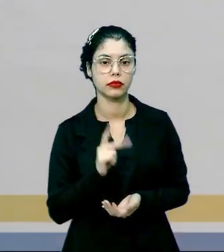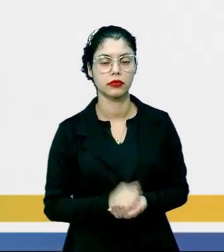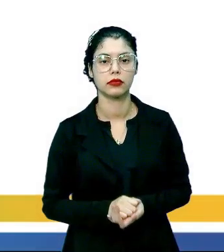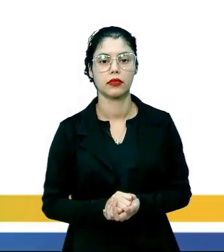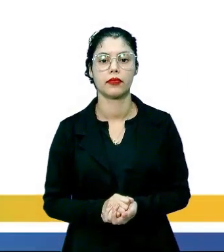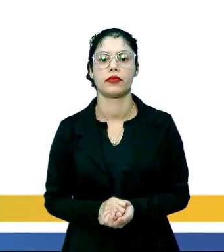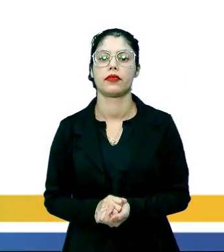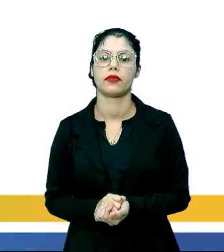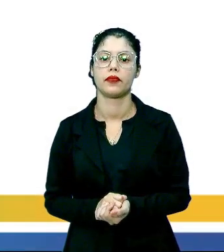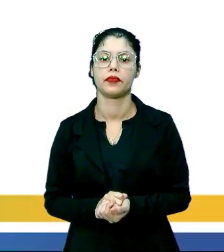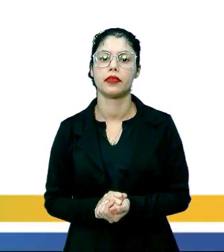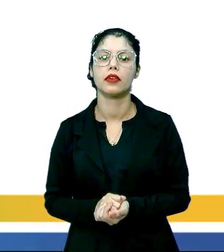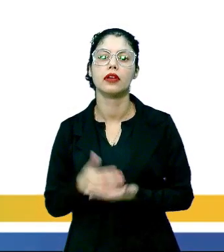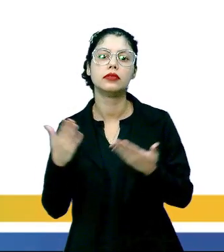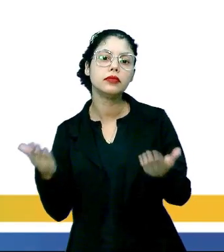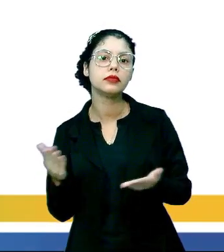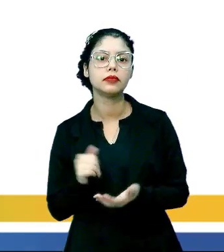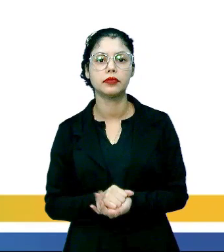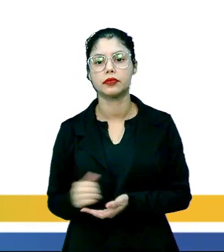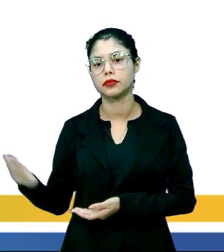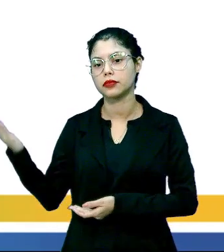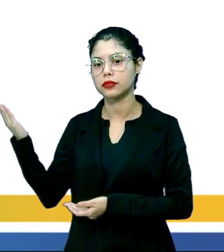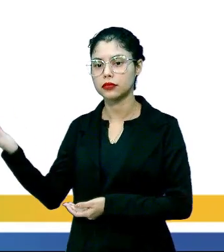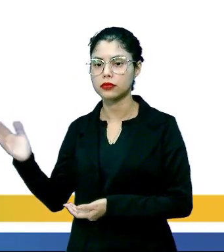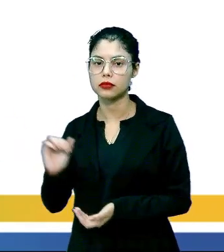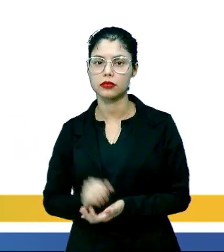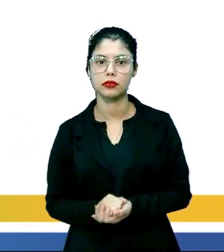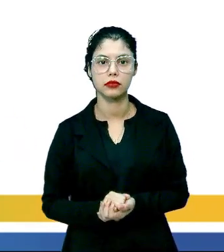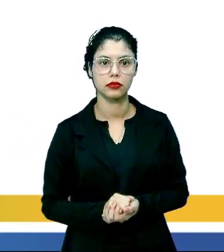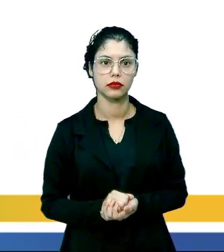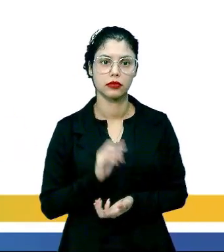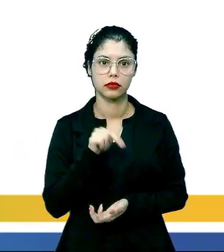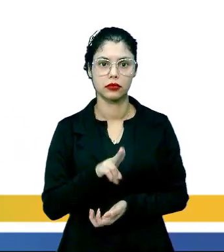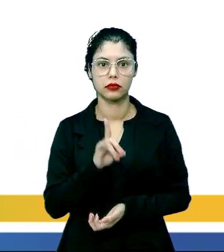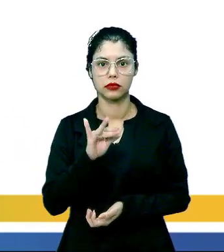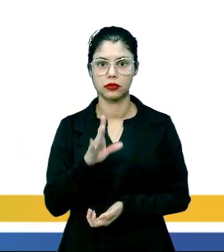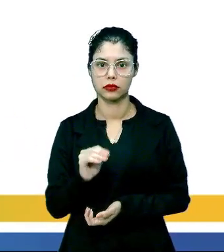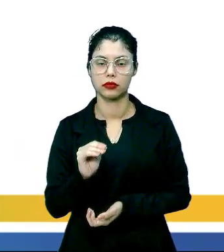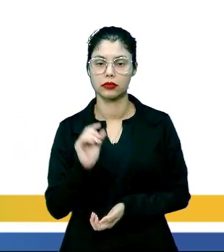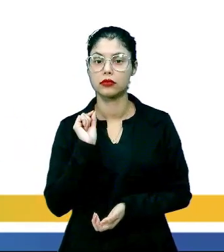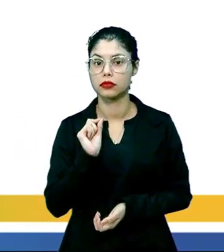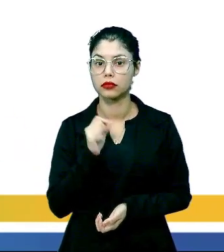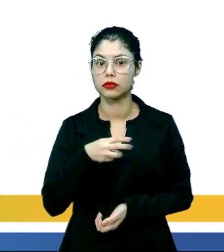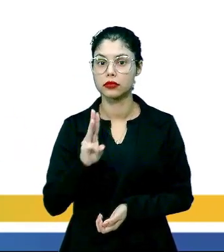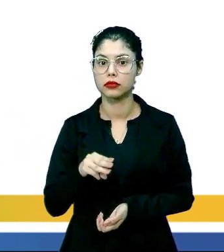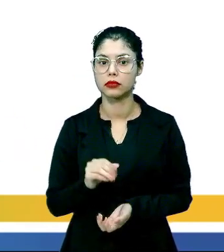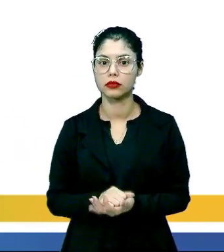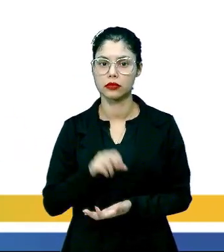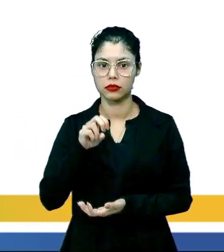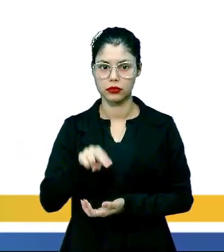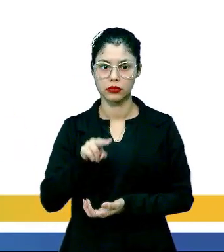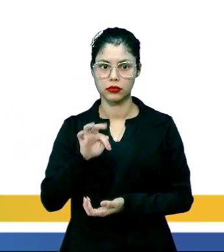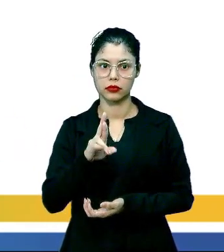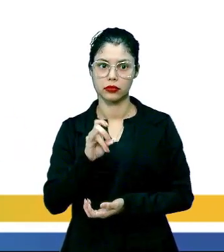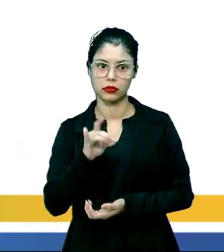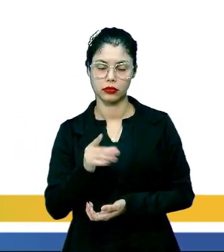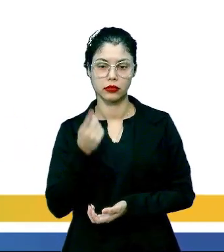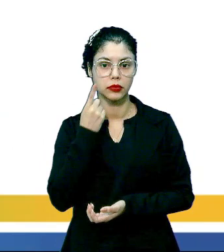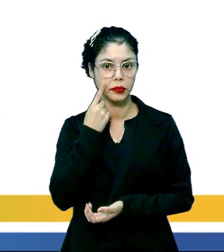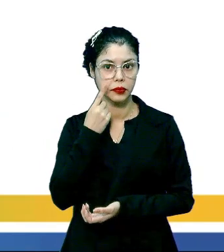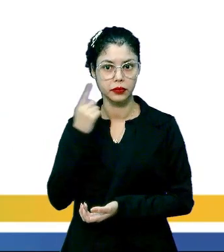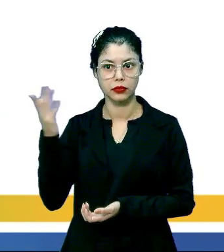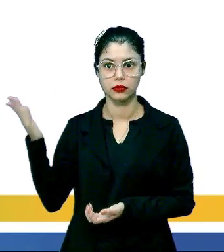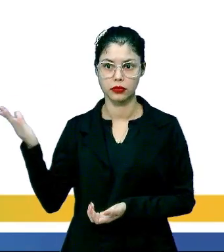certo? Então, vamos aqui. As unidades funcionais do rim são quem? São os néfrons, tá? Olha só